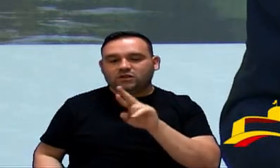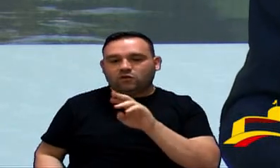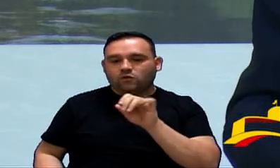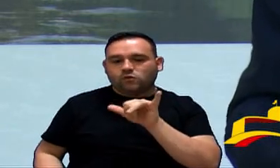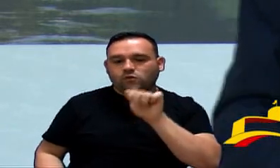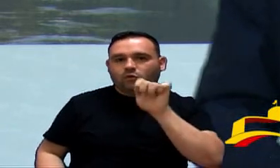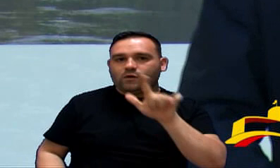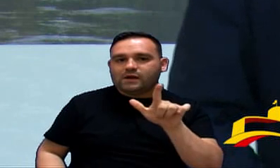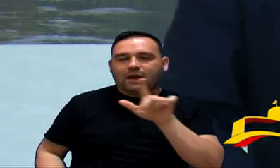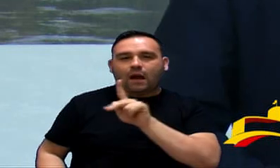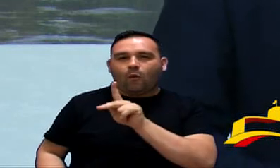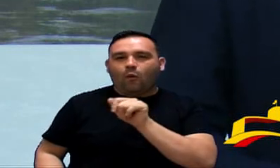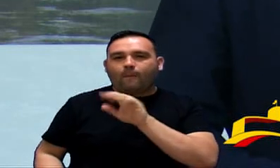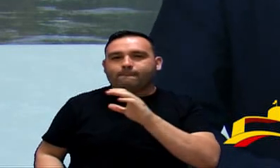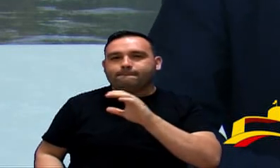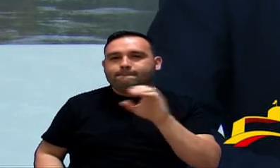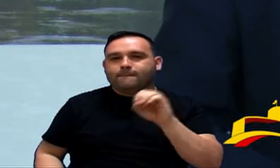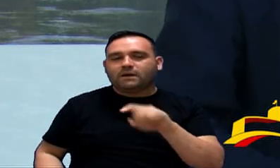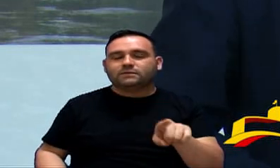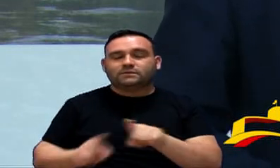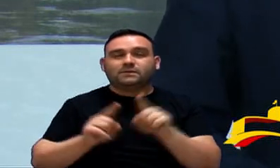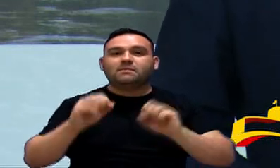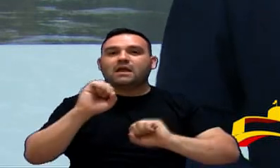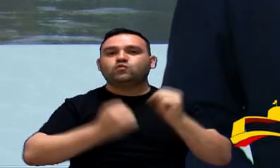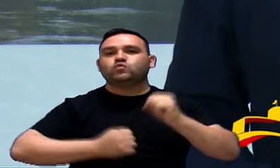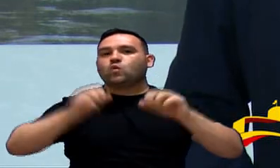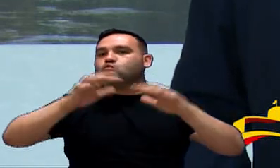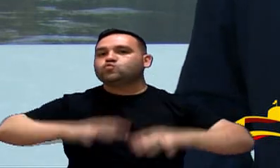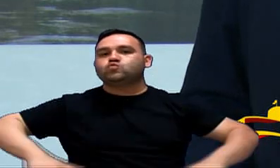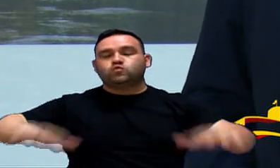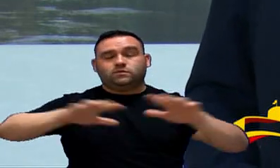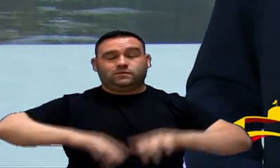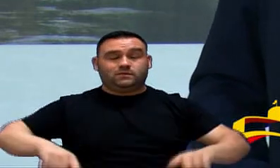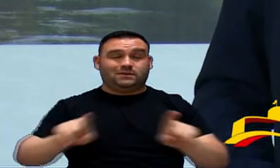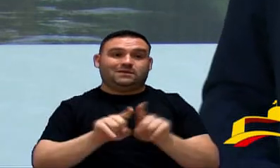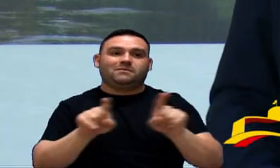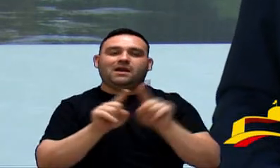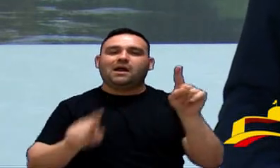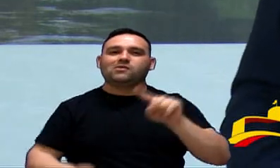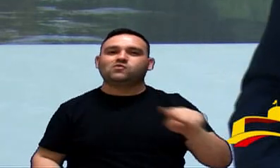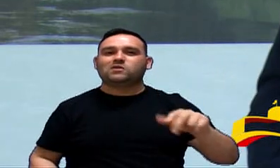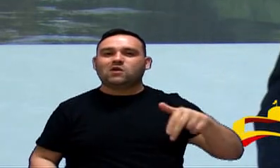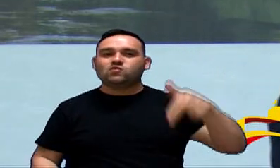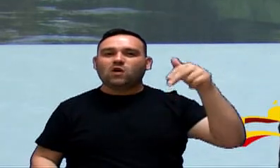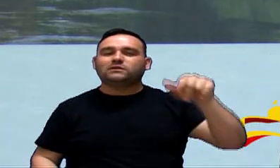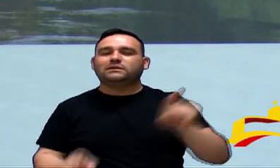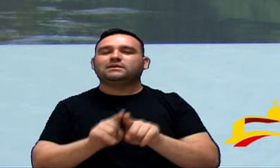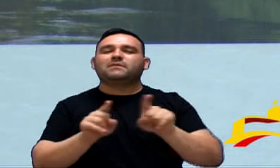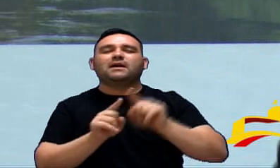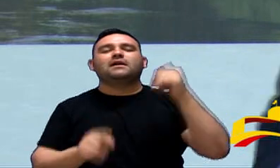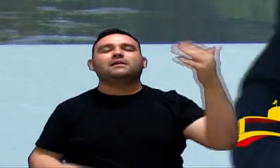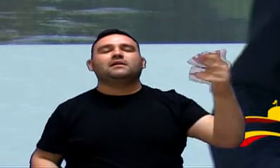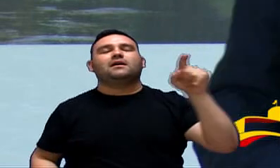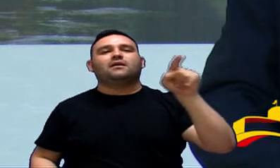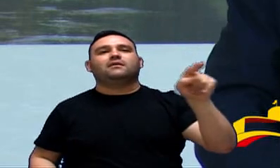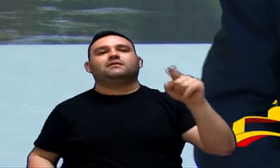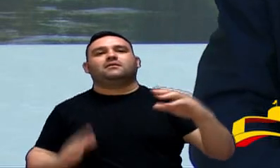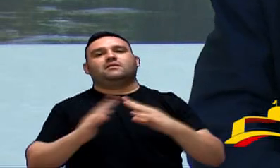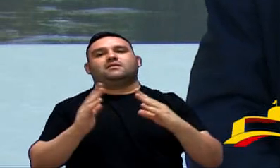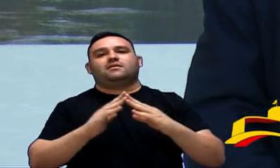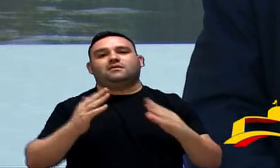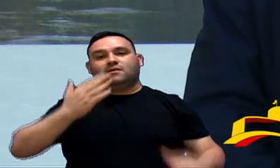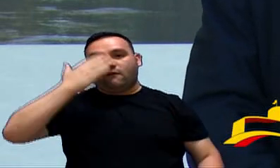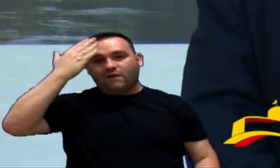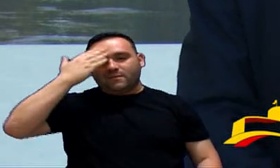do Passo, aqui na região da Zona Industrial inteirinha, na Zona Norte, até lá daquele lado seu lá, o